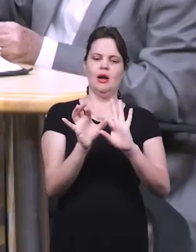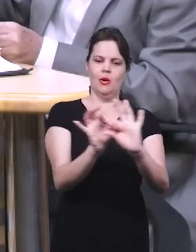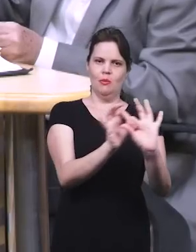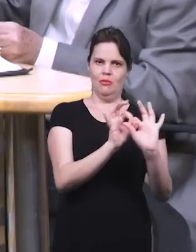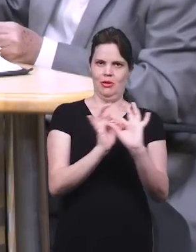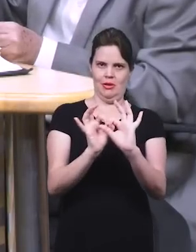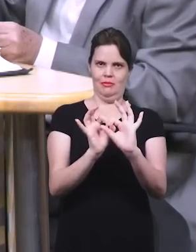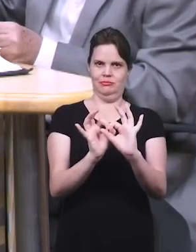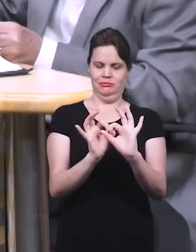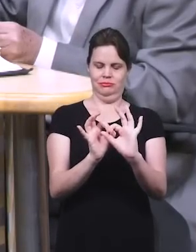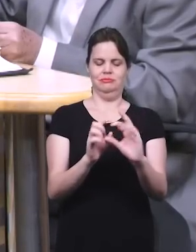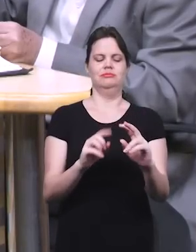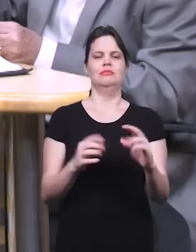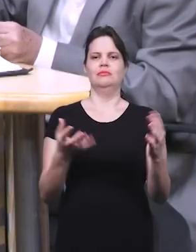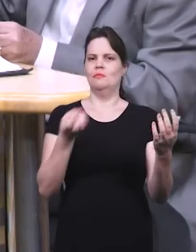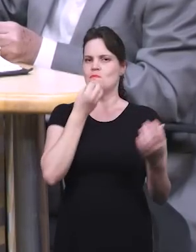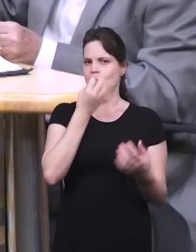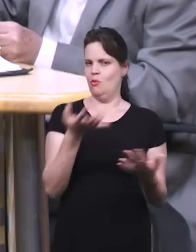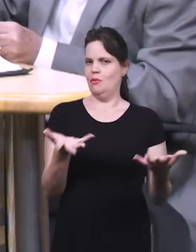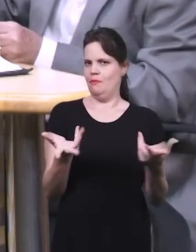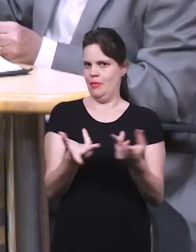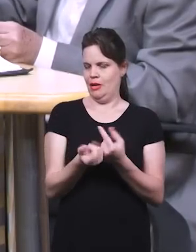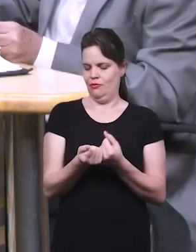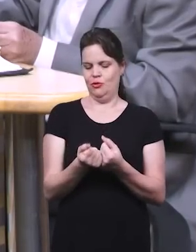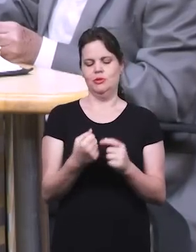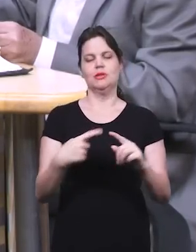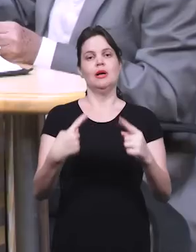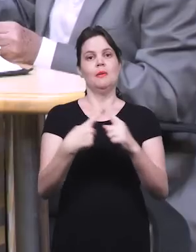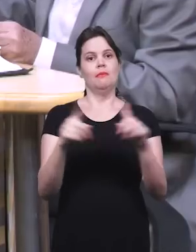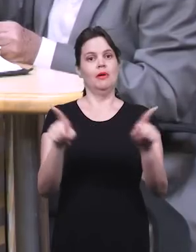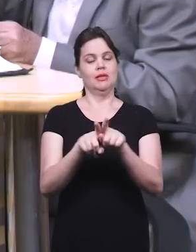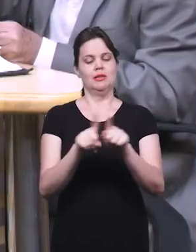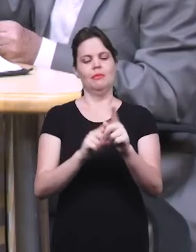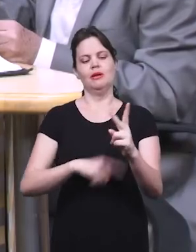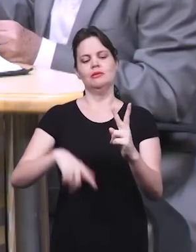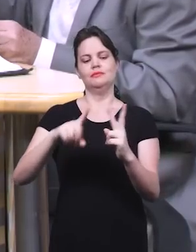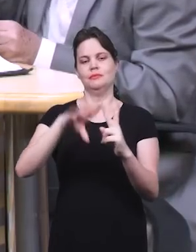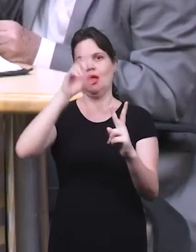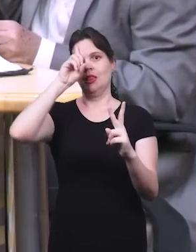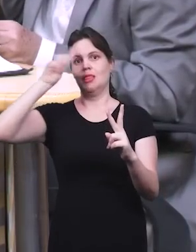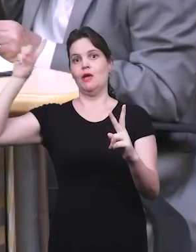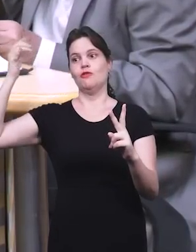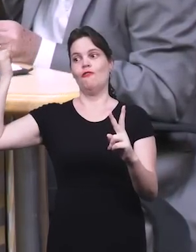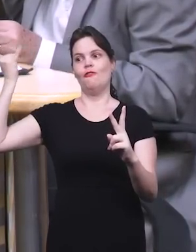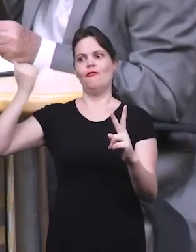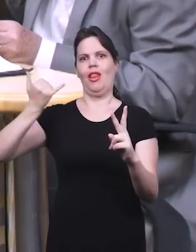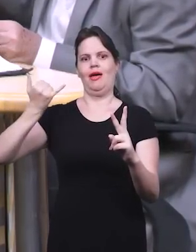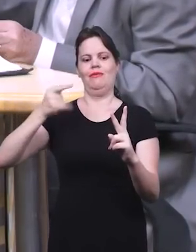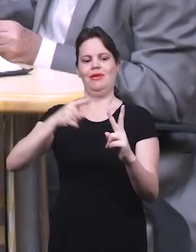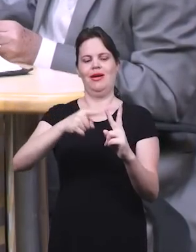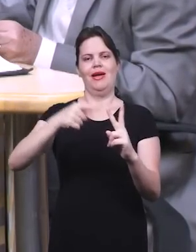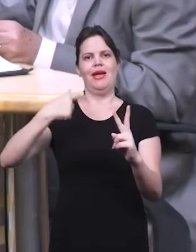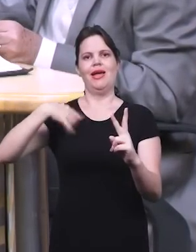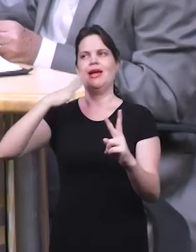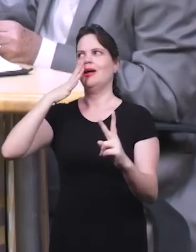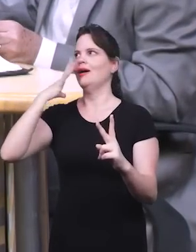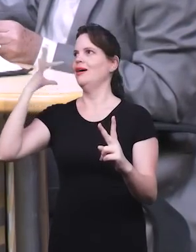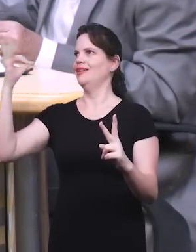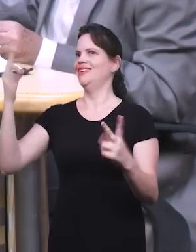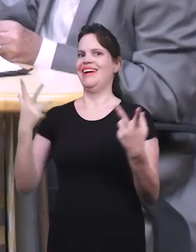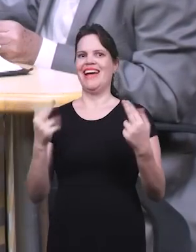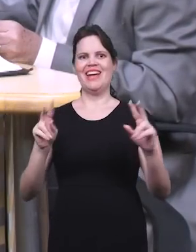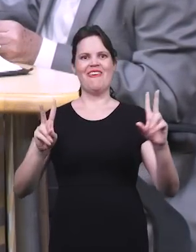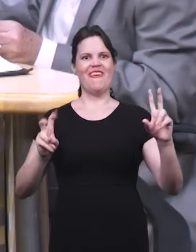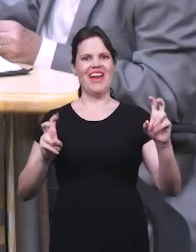comunhão. A comunhão é boa, maravilhosa, e inicia todas as coisas, mas ele ouvia. Quem tem ouvidos